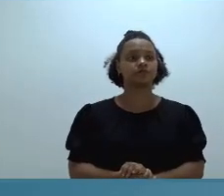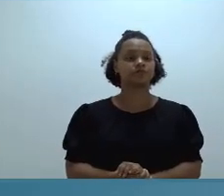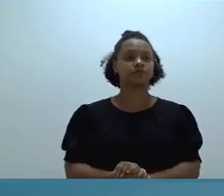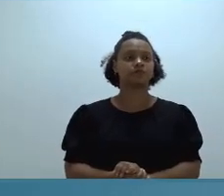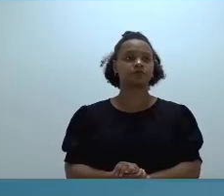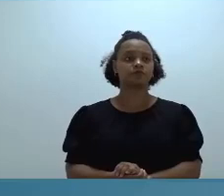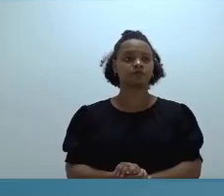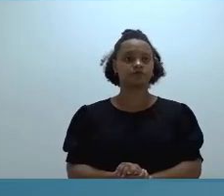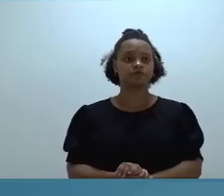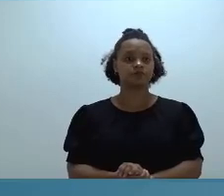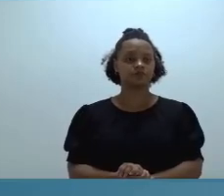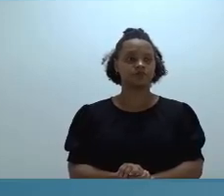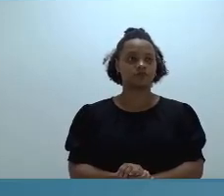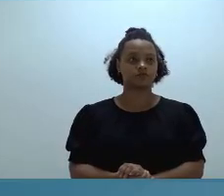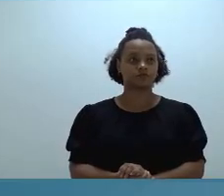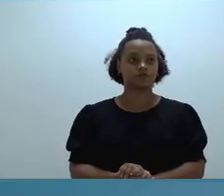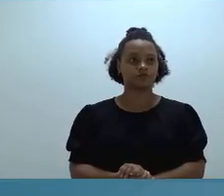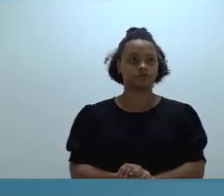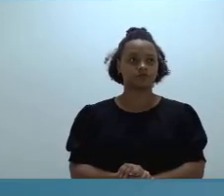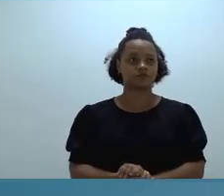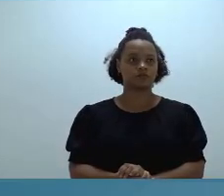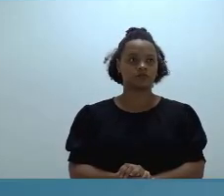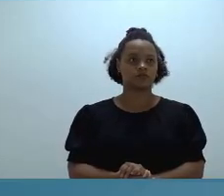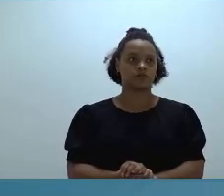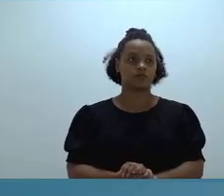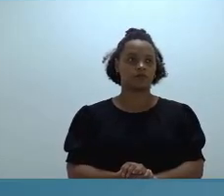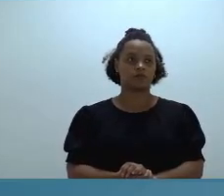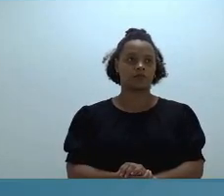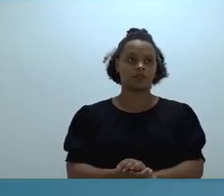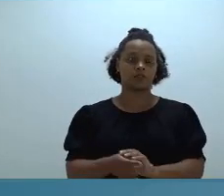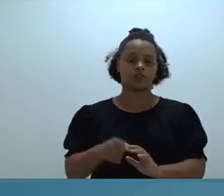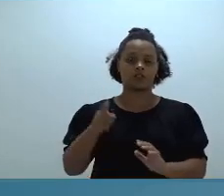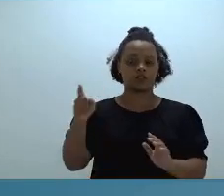Sobreveio a certidão da Secretaria informando que